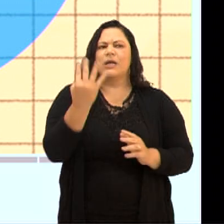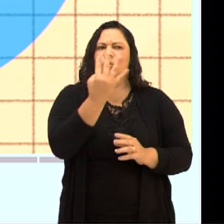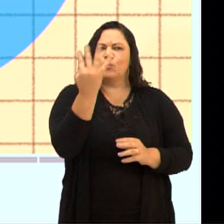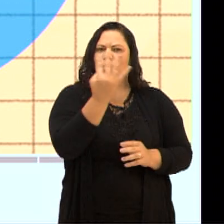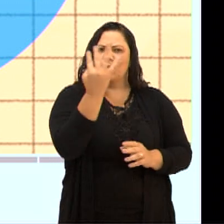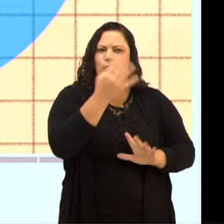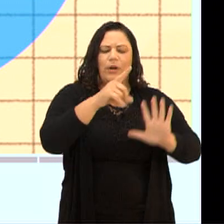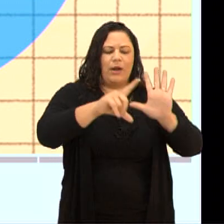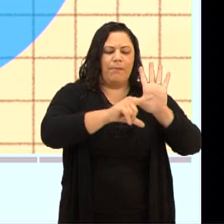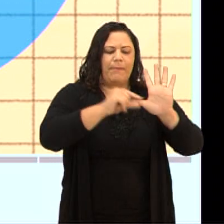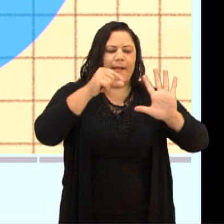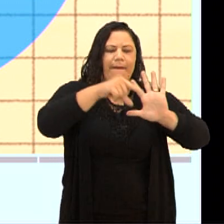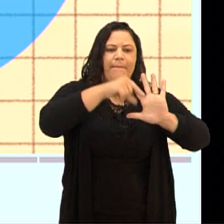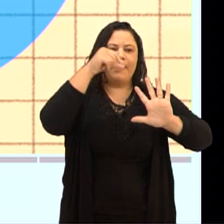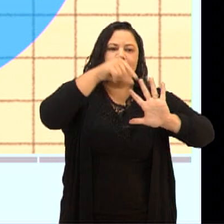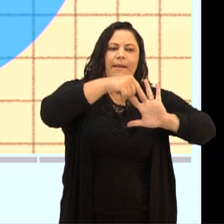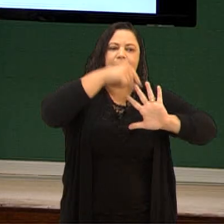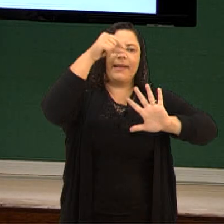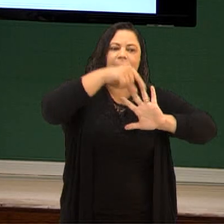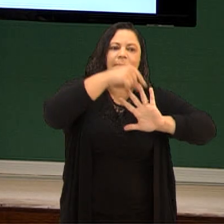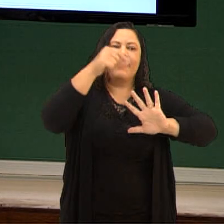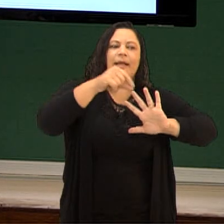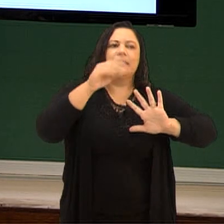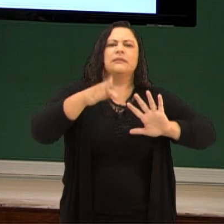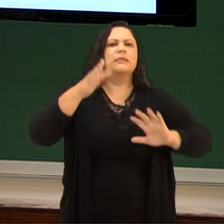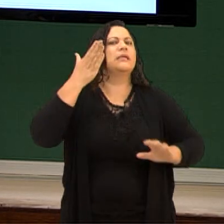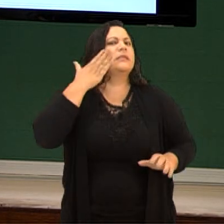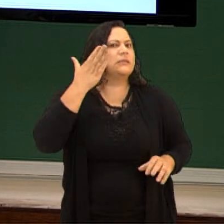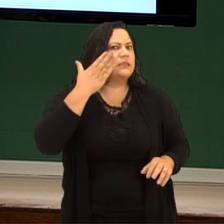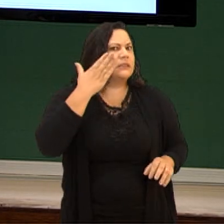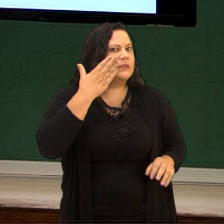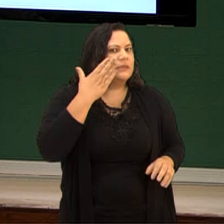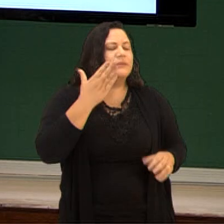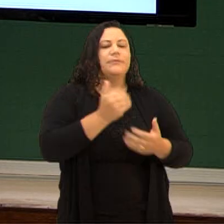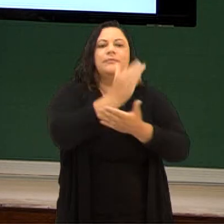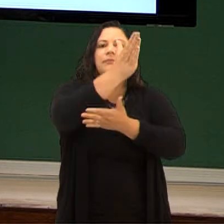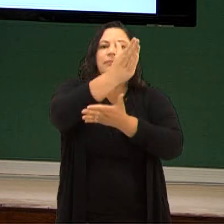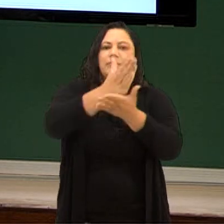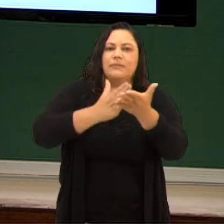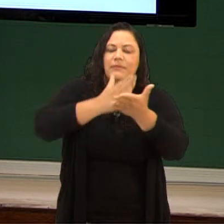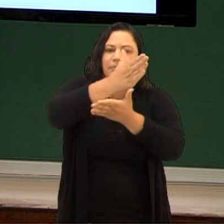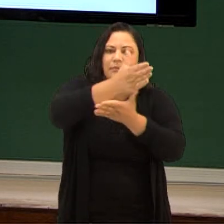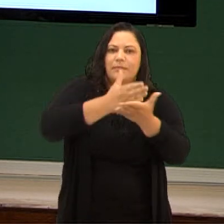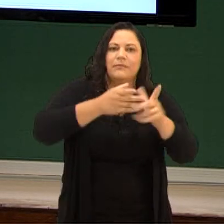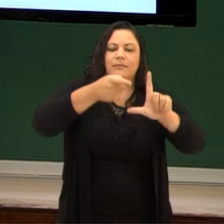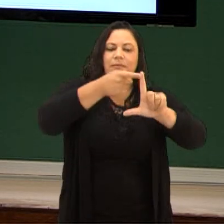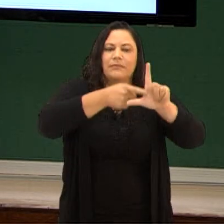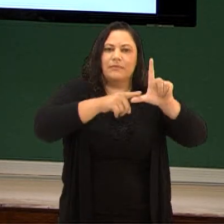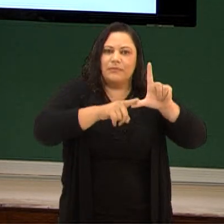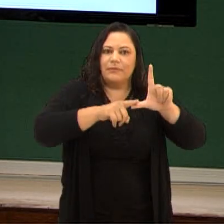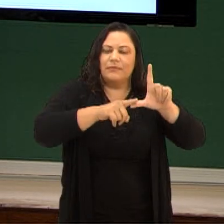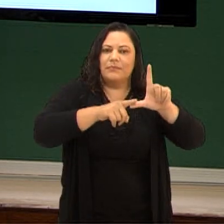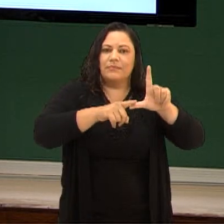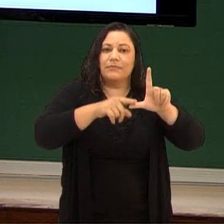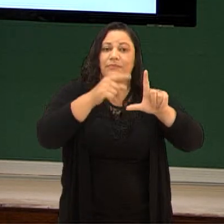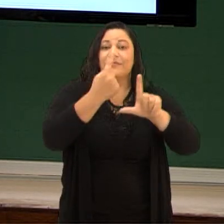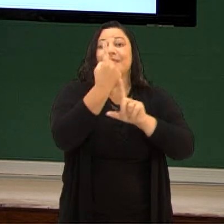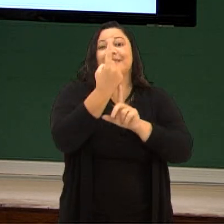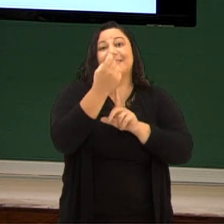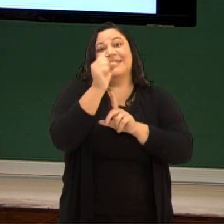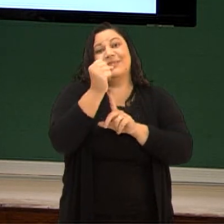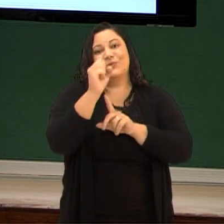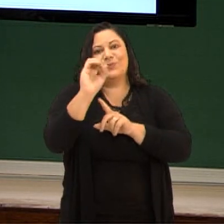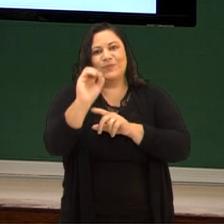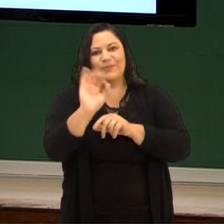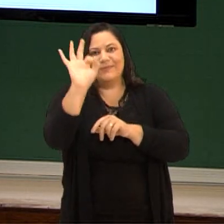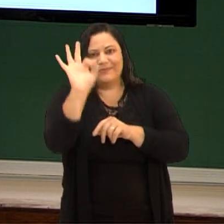Observe colocando o 4 aqui, vocês sabem que a metade desse círculo, a angulação dele corresponde a 180